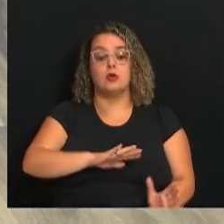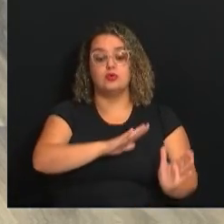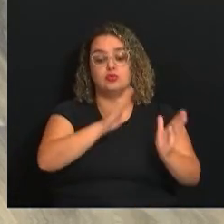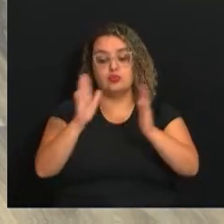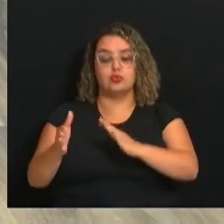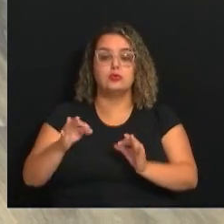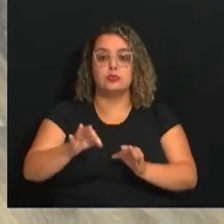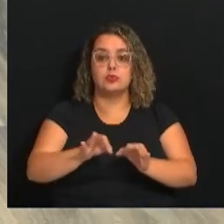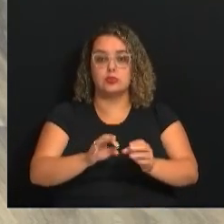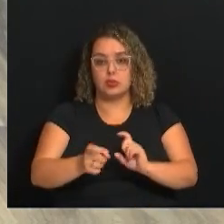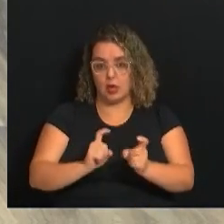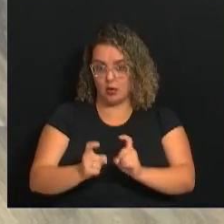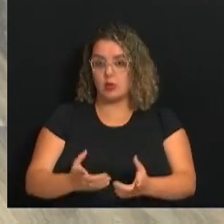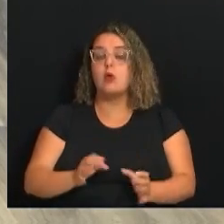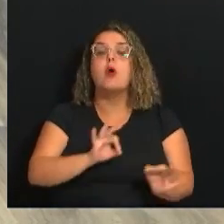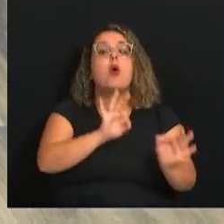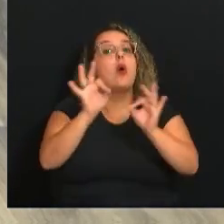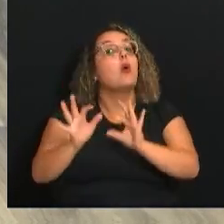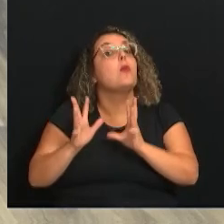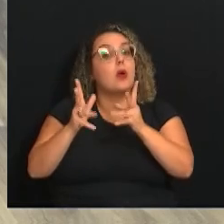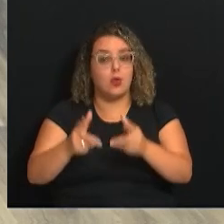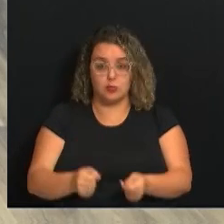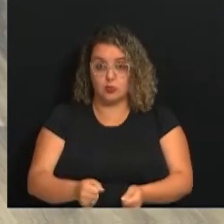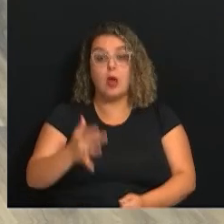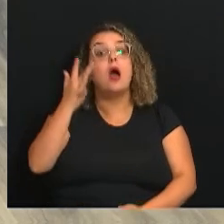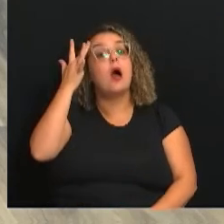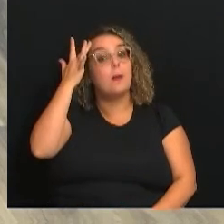que ocorra esse tipo de